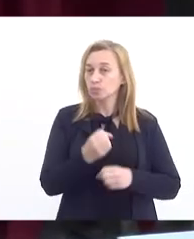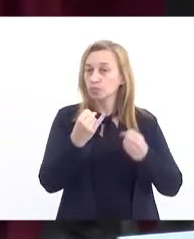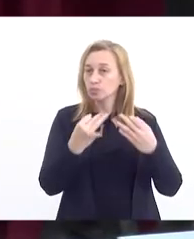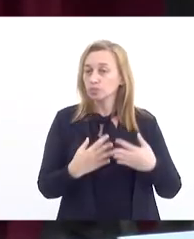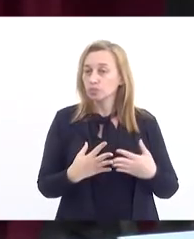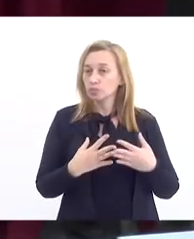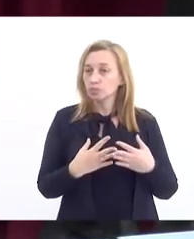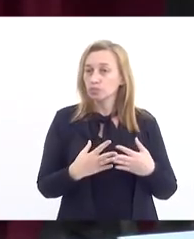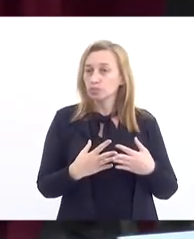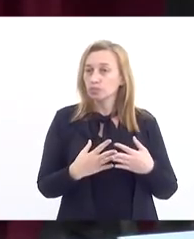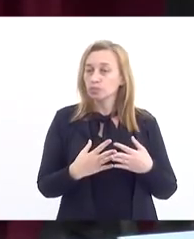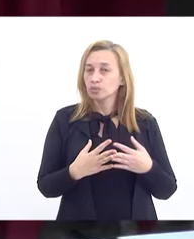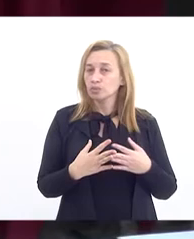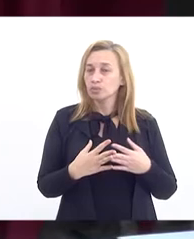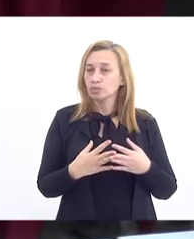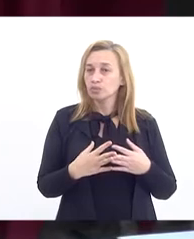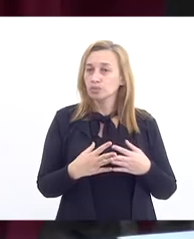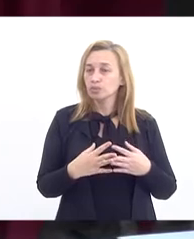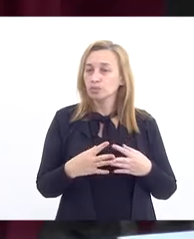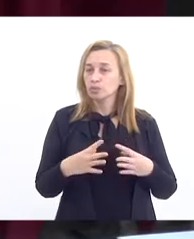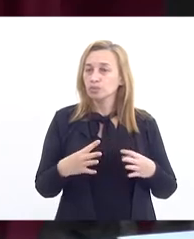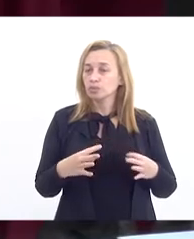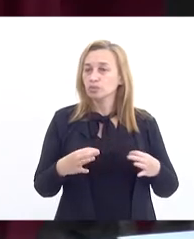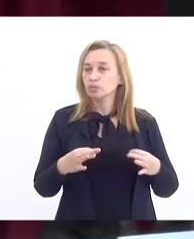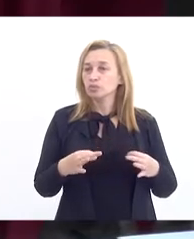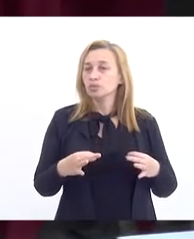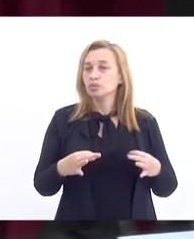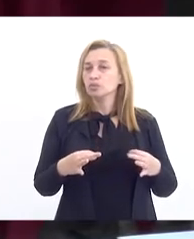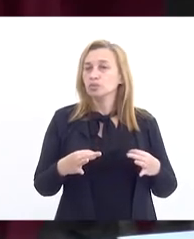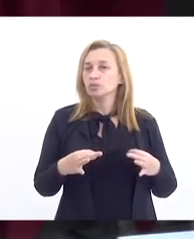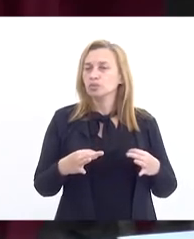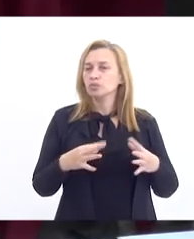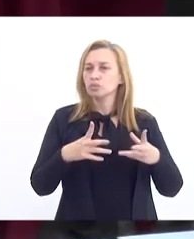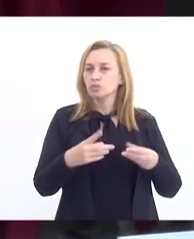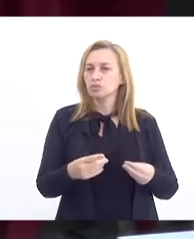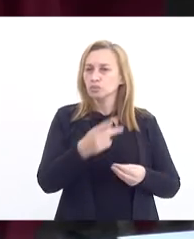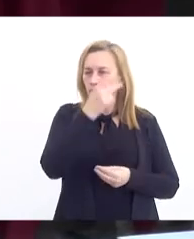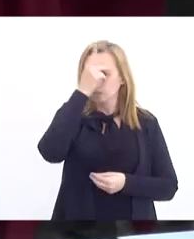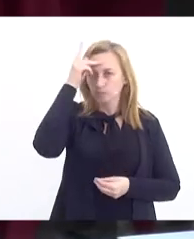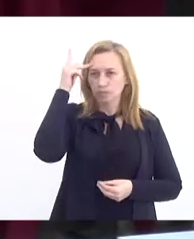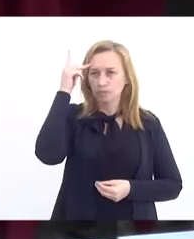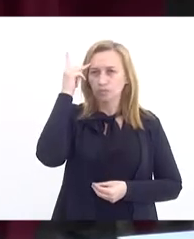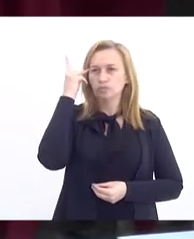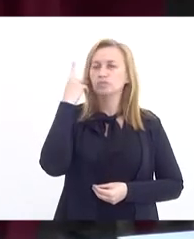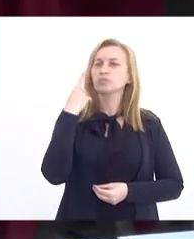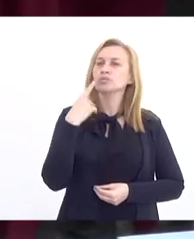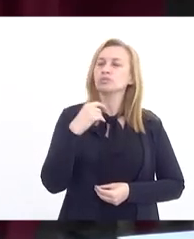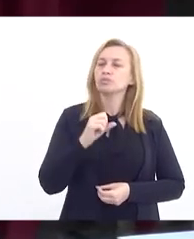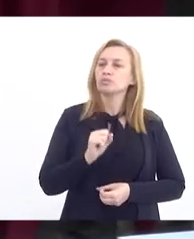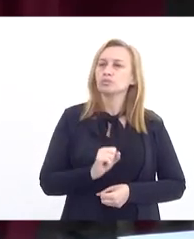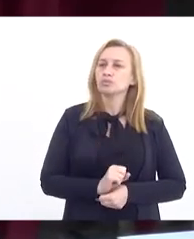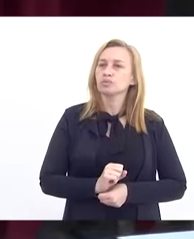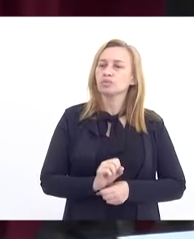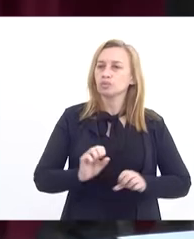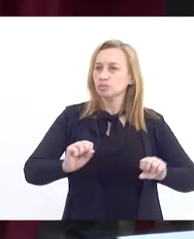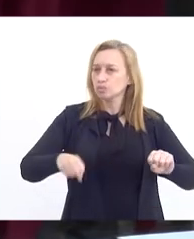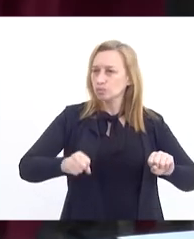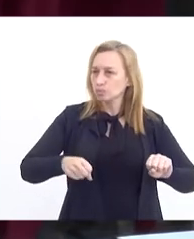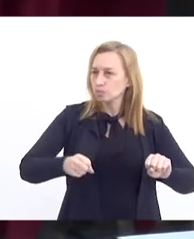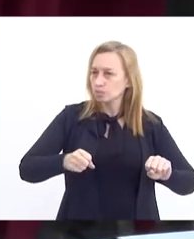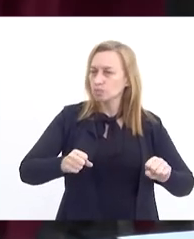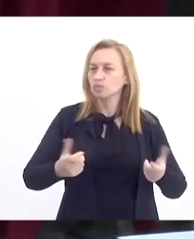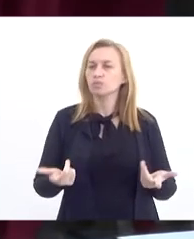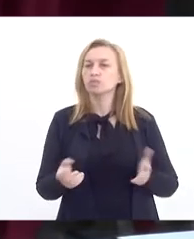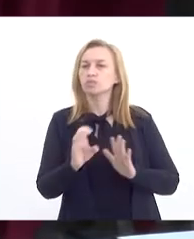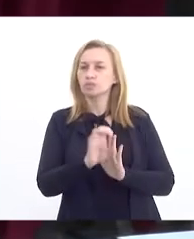isenção será para os proprietários de pessoa física. Lá, os motociclistas, a emenda 2